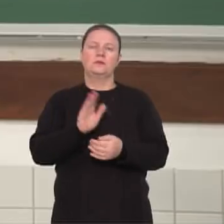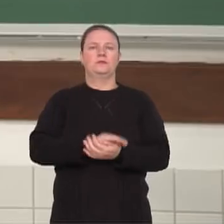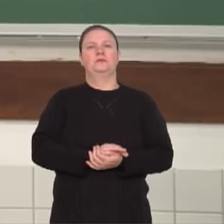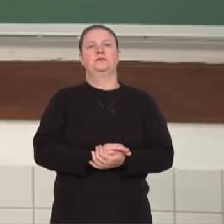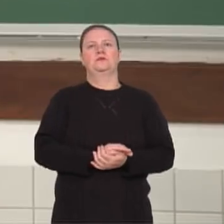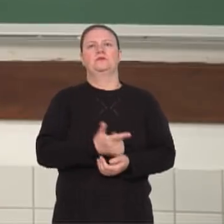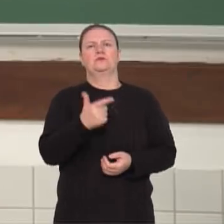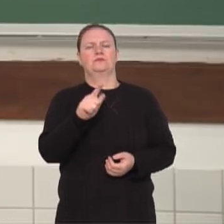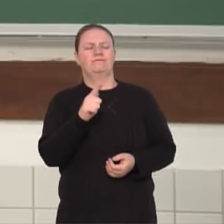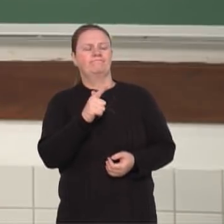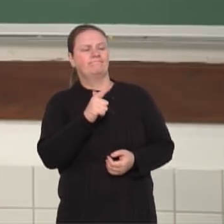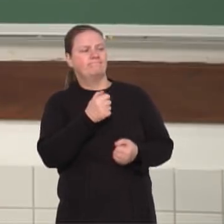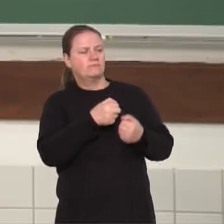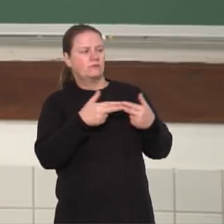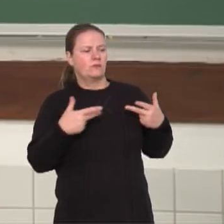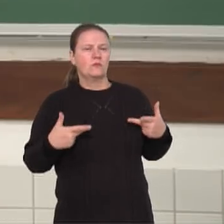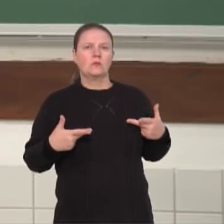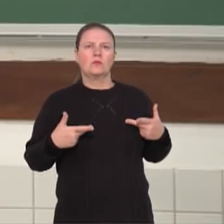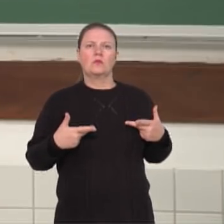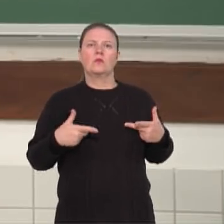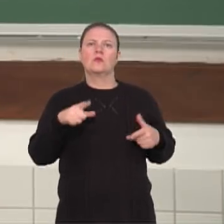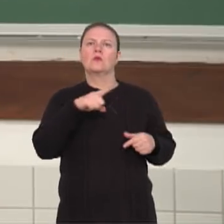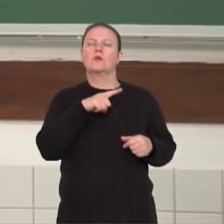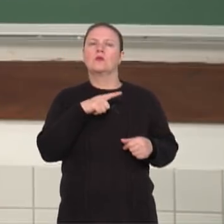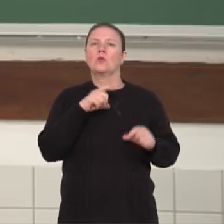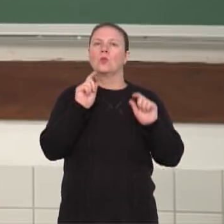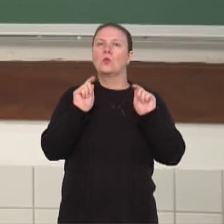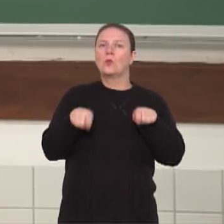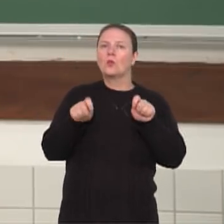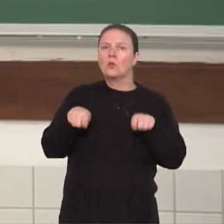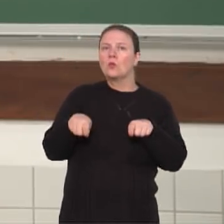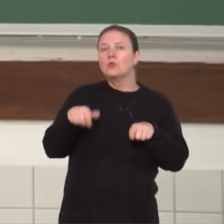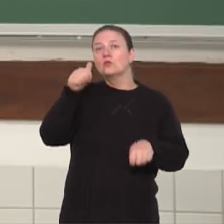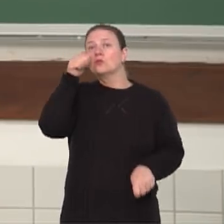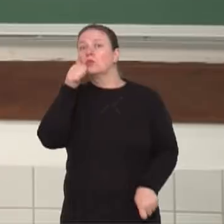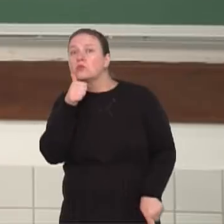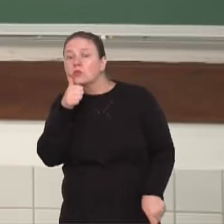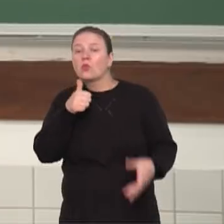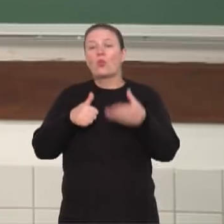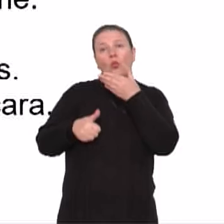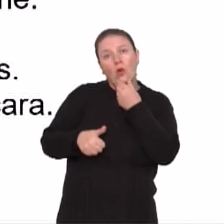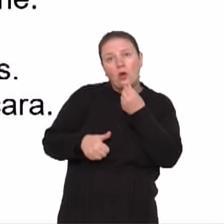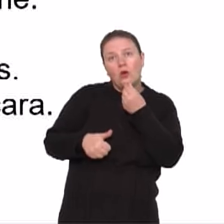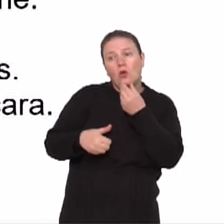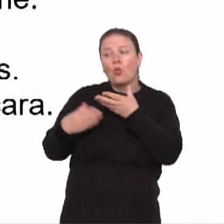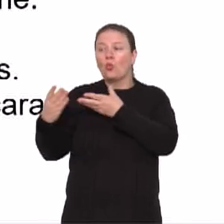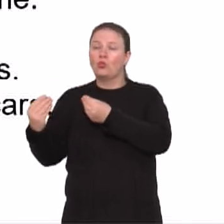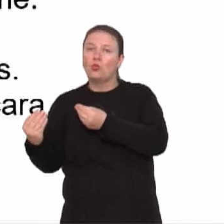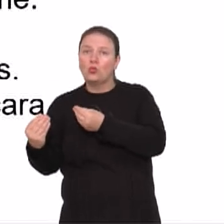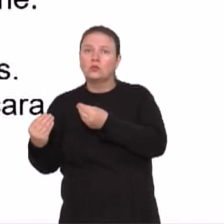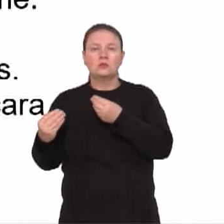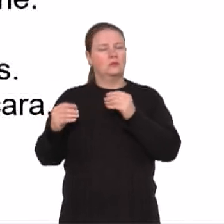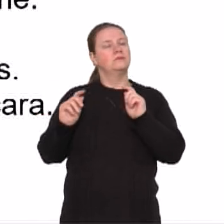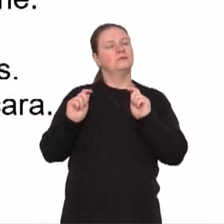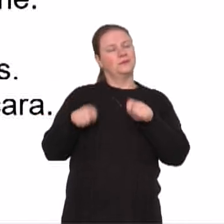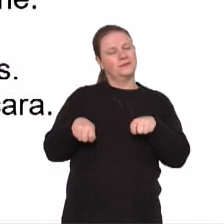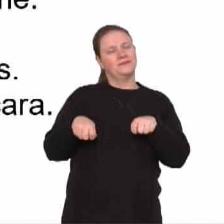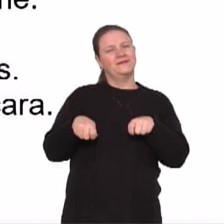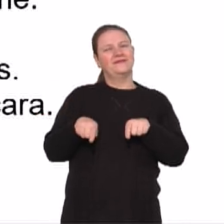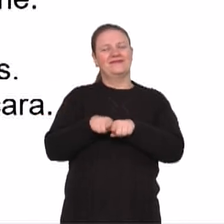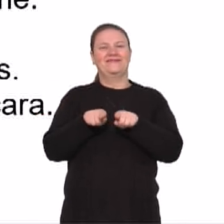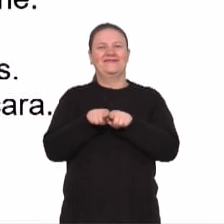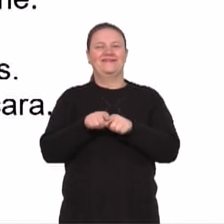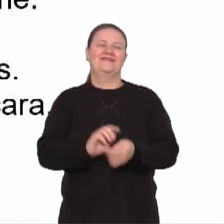em outras situações em que existe a possibilidade de ser ele ou ela, eles ou elas, aí sim é indeterminado. Certo,